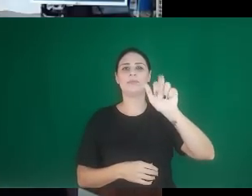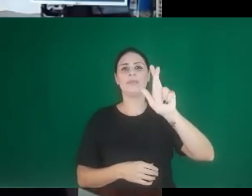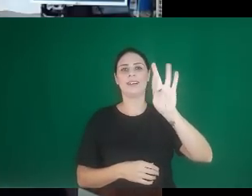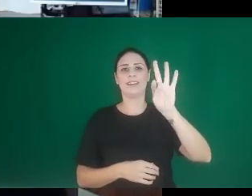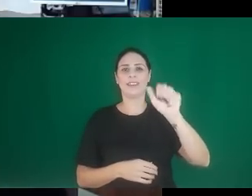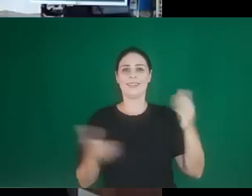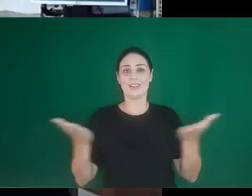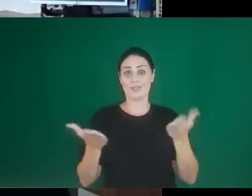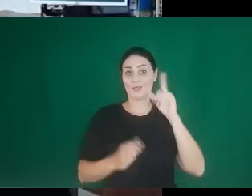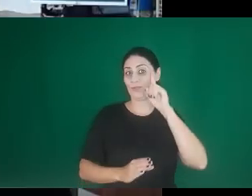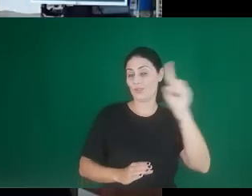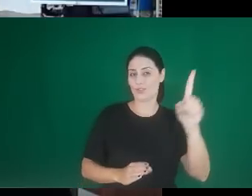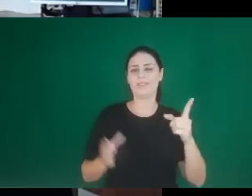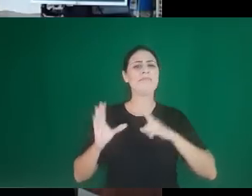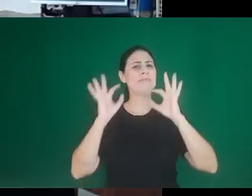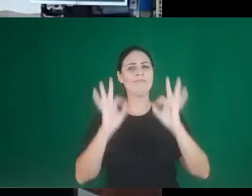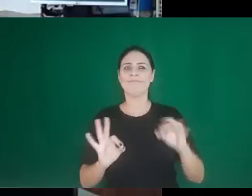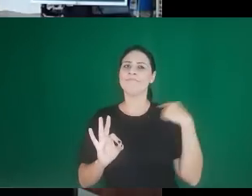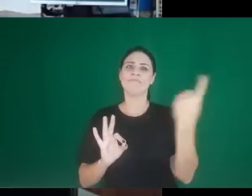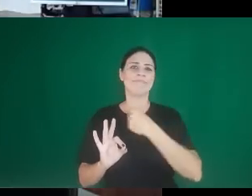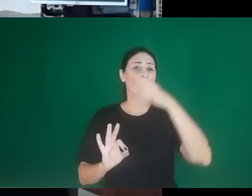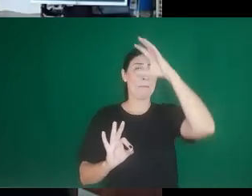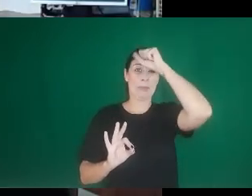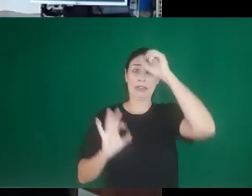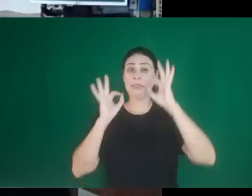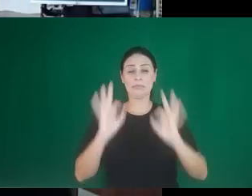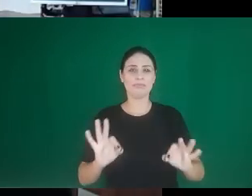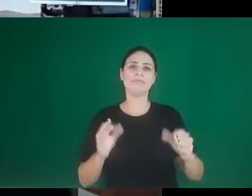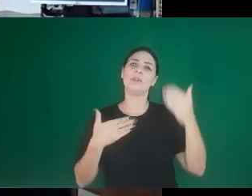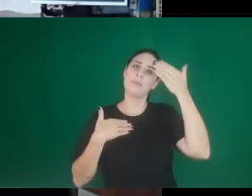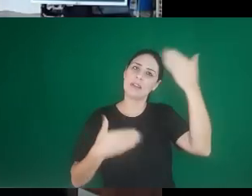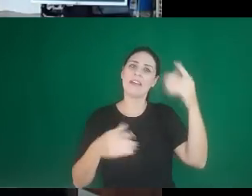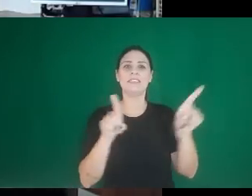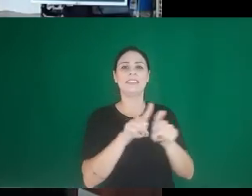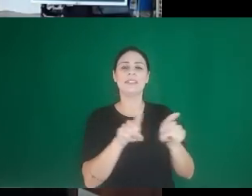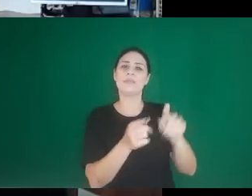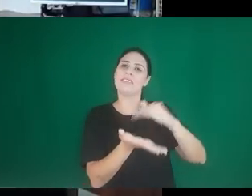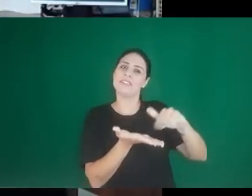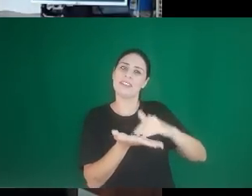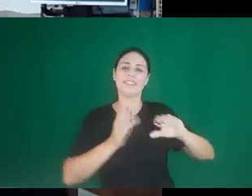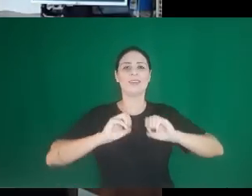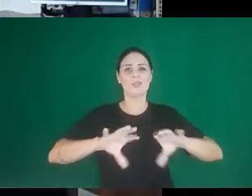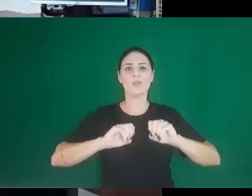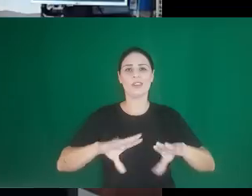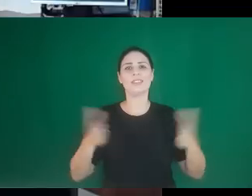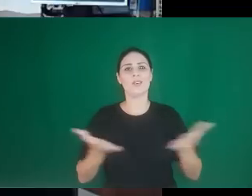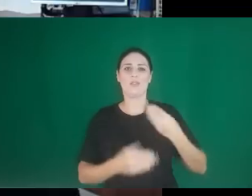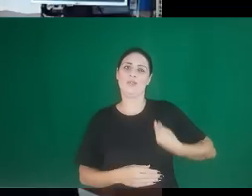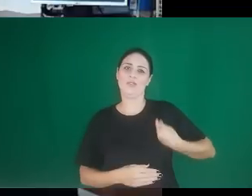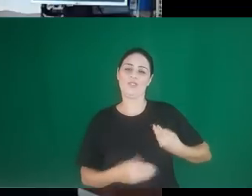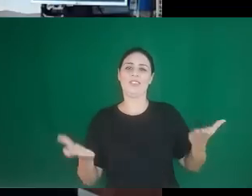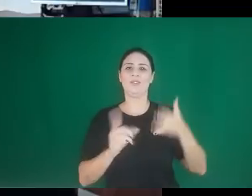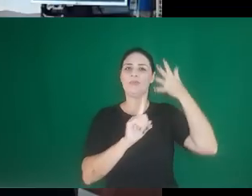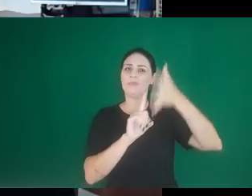por esse dia. Tenho certeza que nós vamos aprender muitíssimo. E obrigada, Adriana, pelo convite de estar